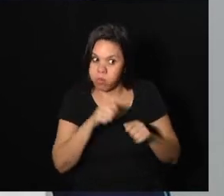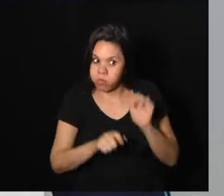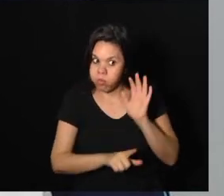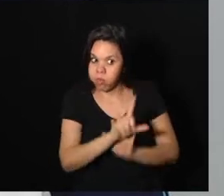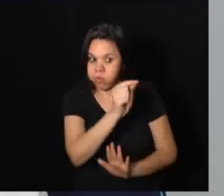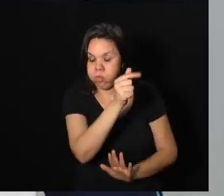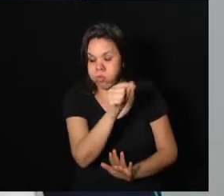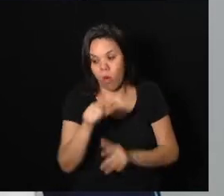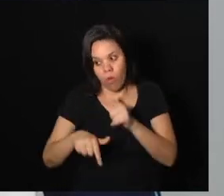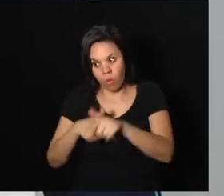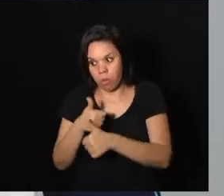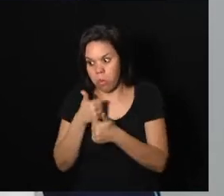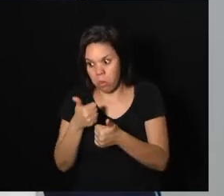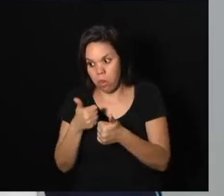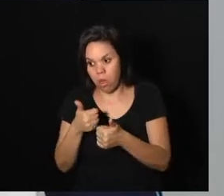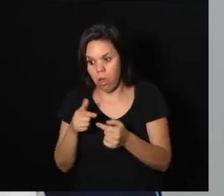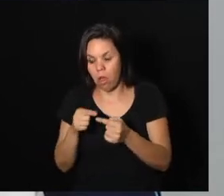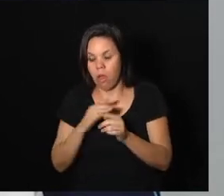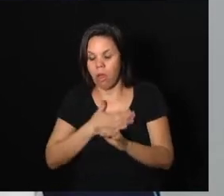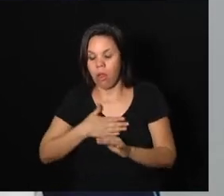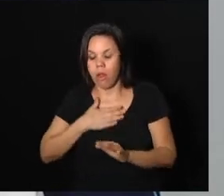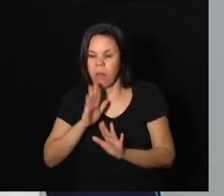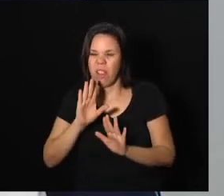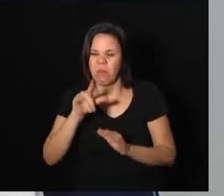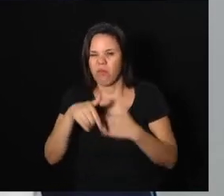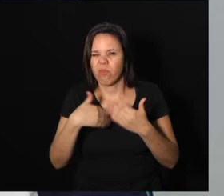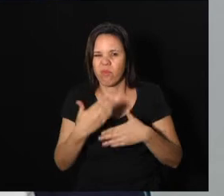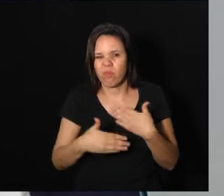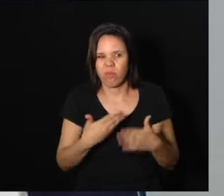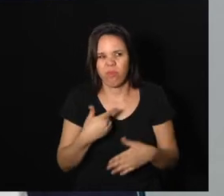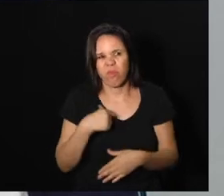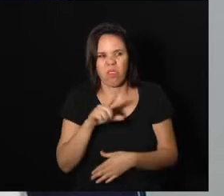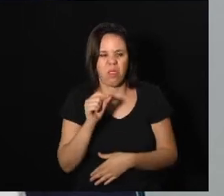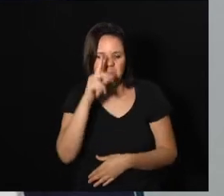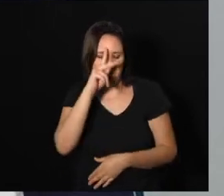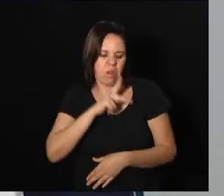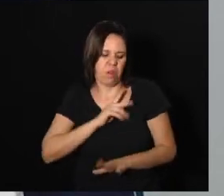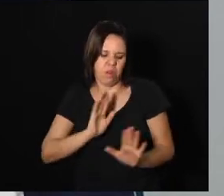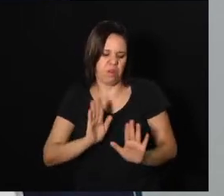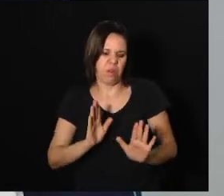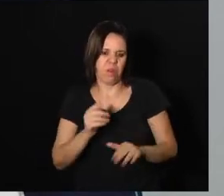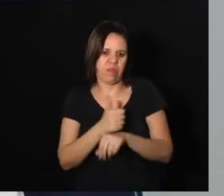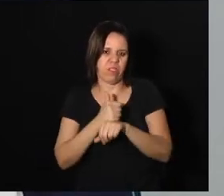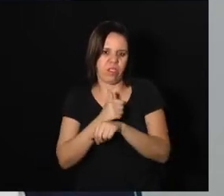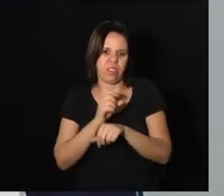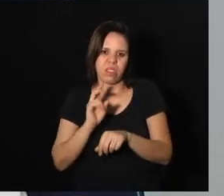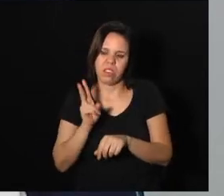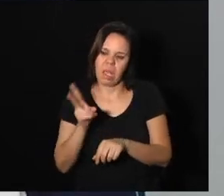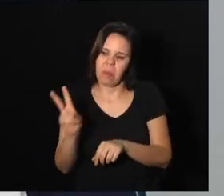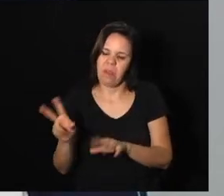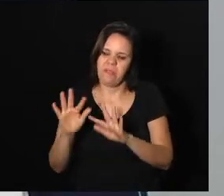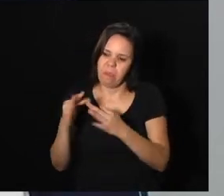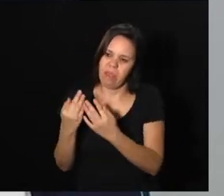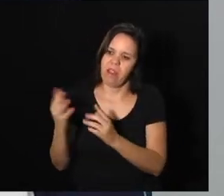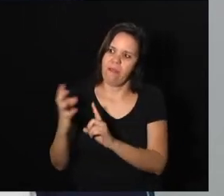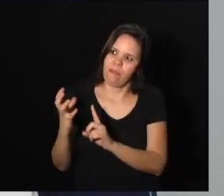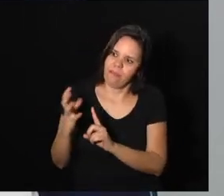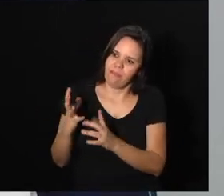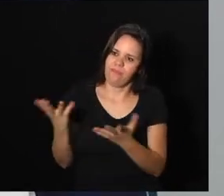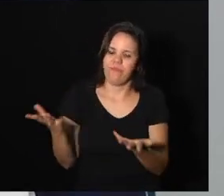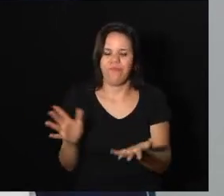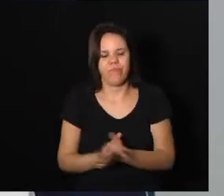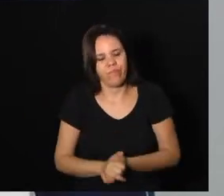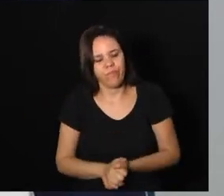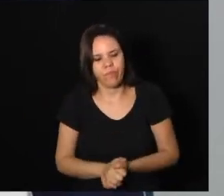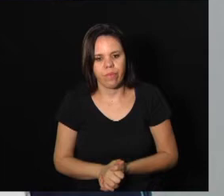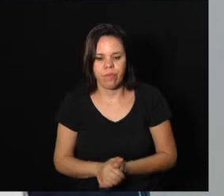bem. Só que aí, no final, eu nunca escolhi por conta própria a minha profissão. Sempre era uma recomendação da família.